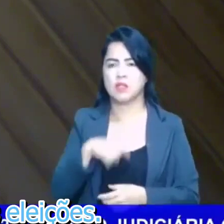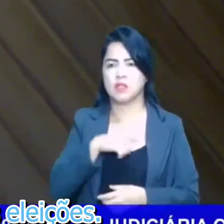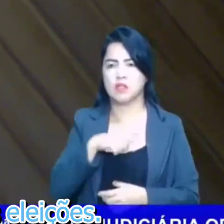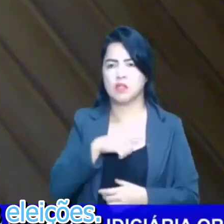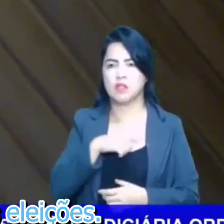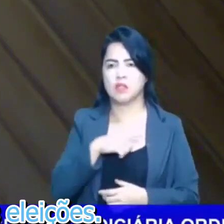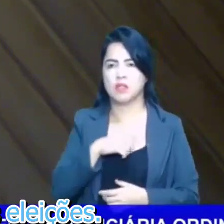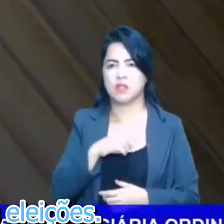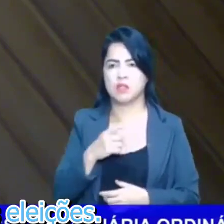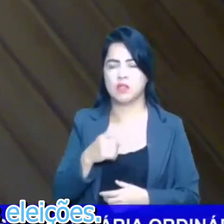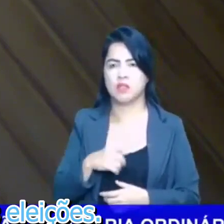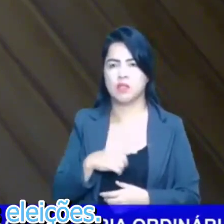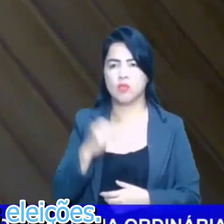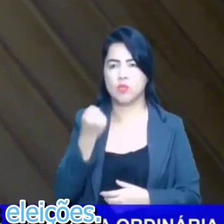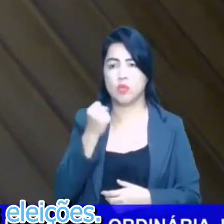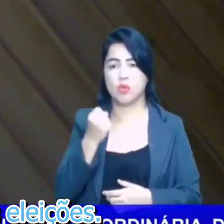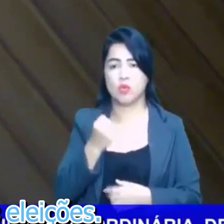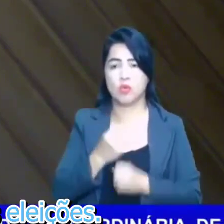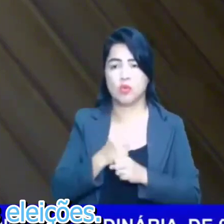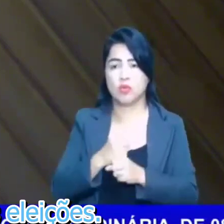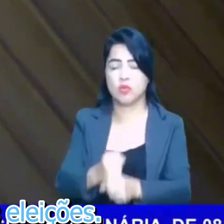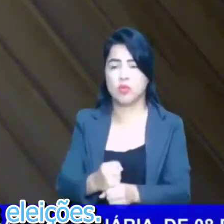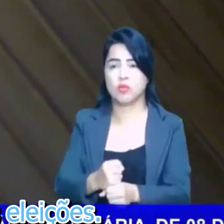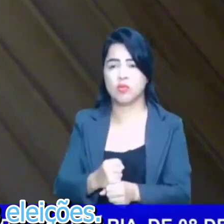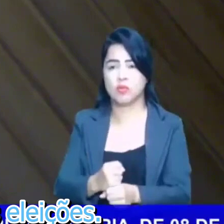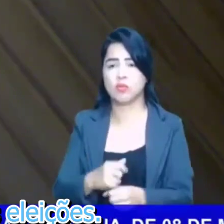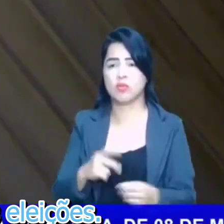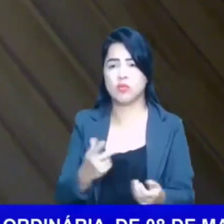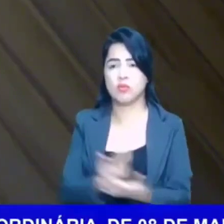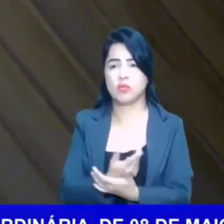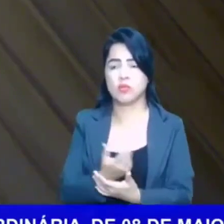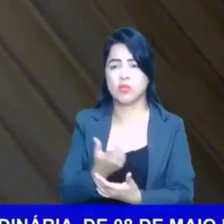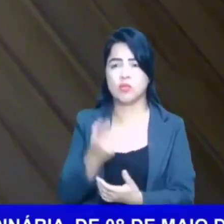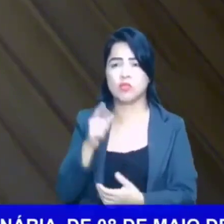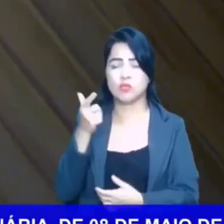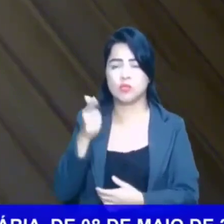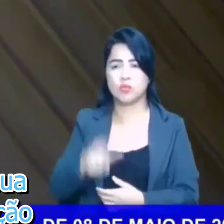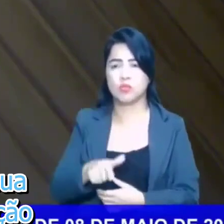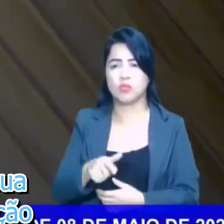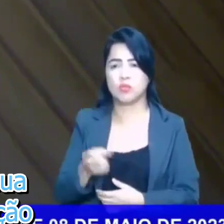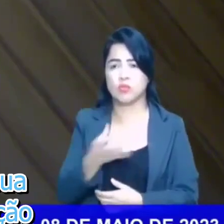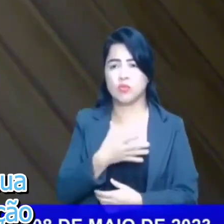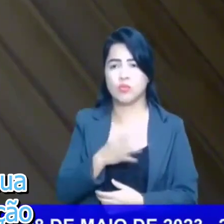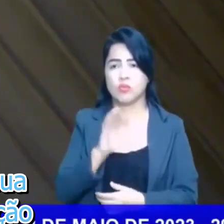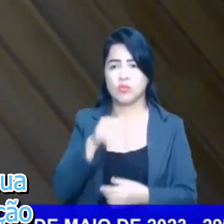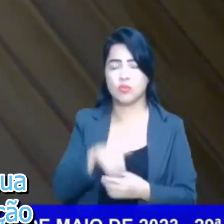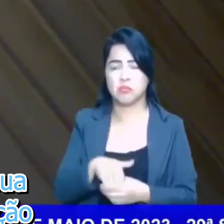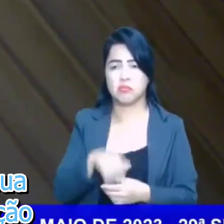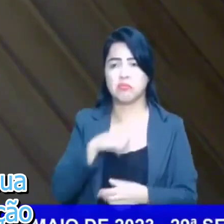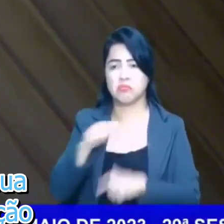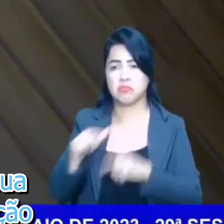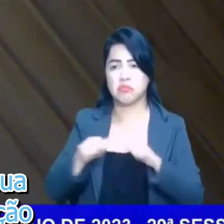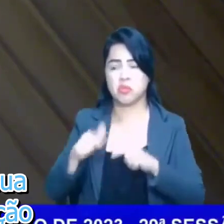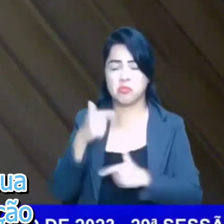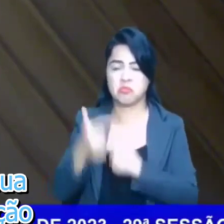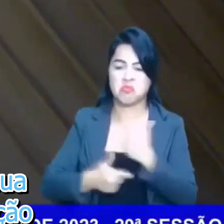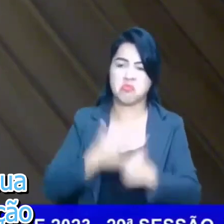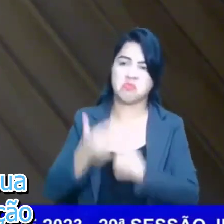torná-los inelegíveis, repito, por 8 anos e realizar novas eleições. É uma tarefa árdua,